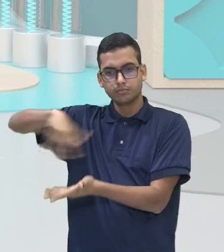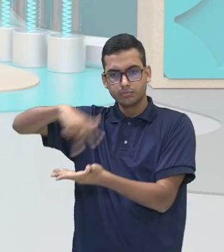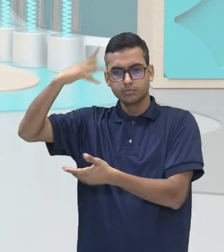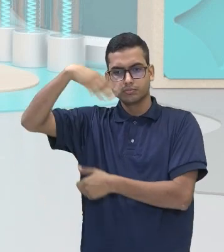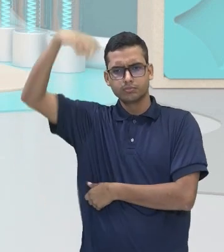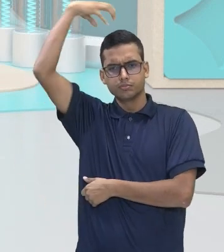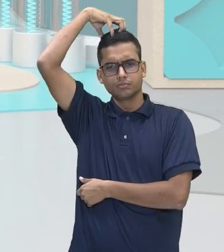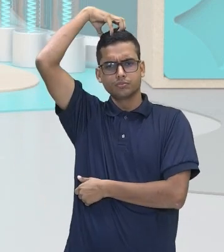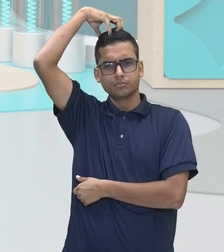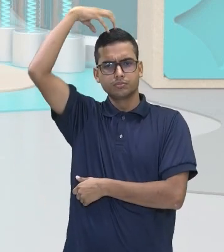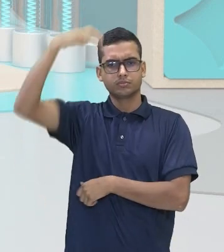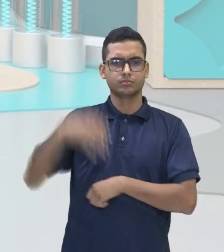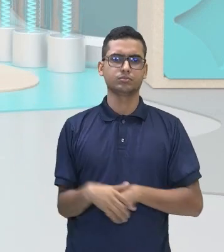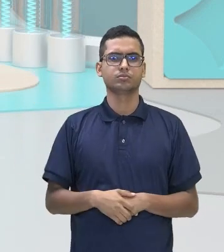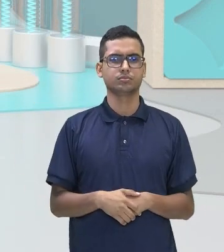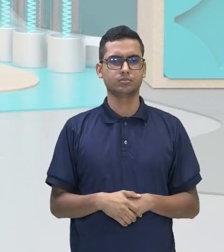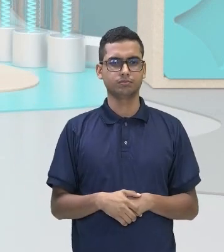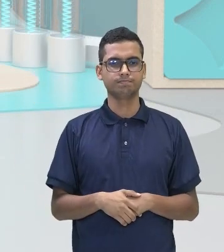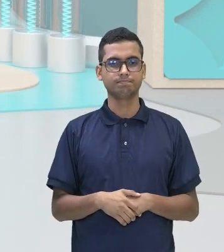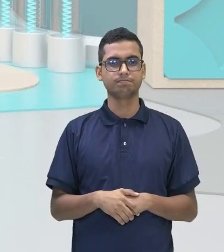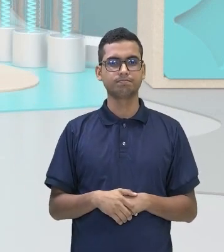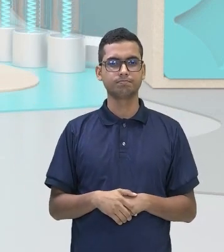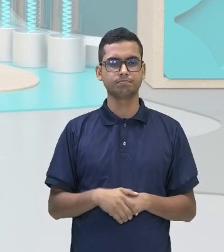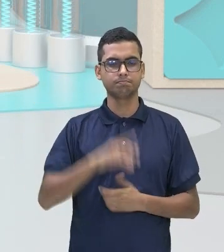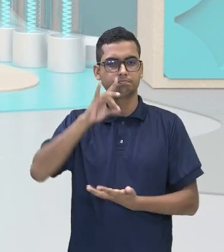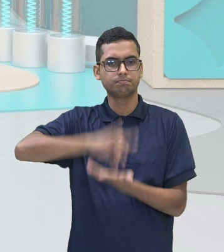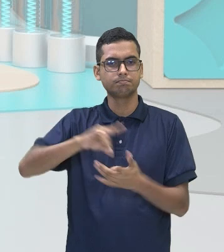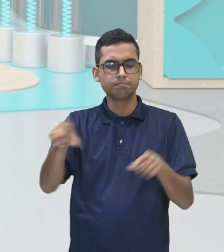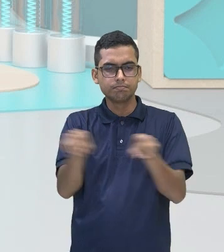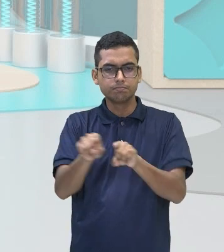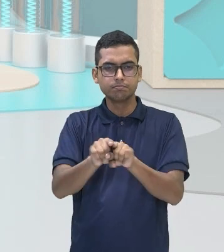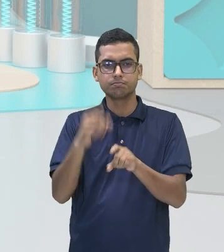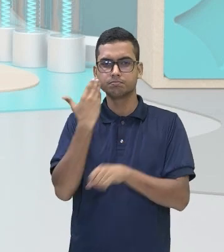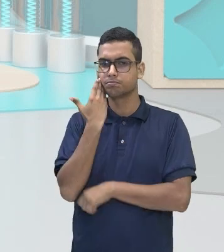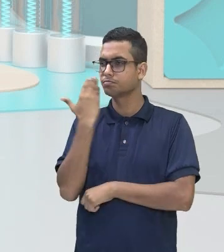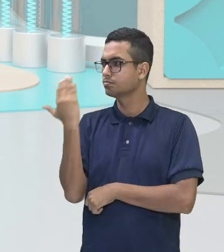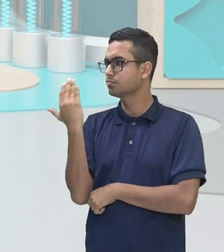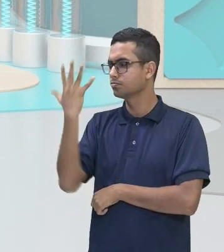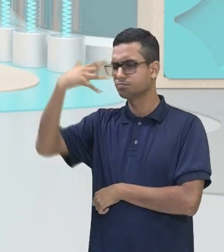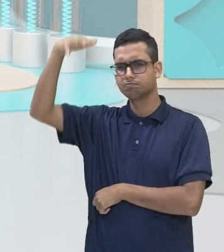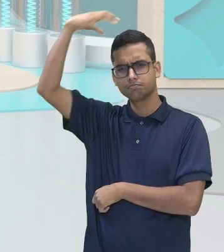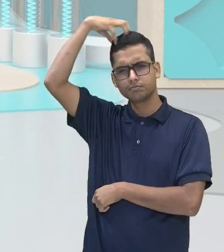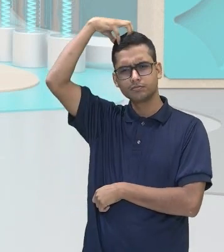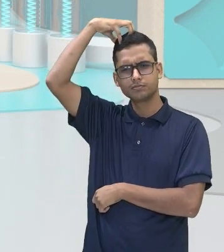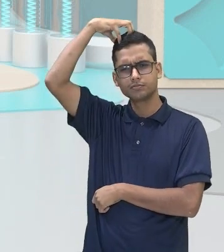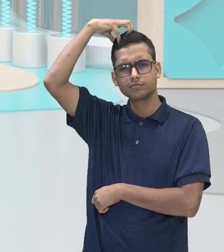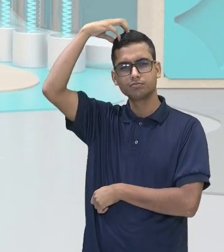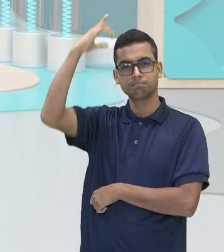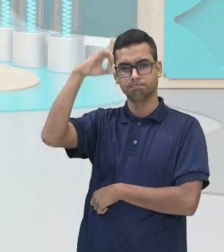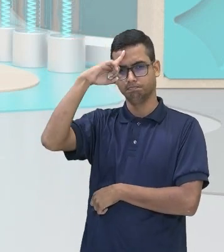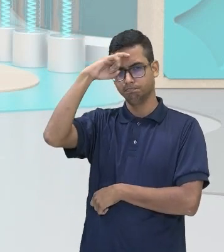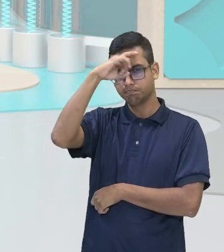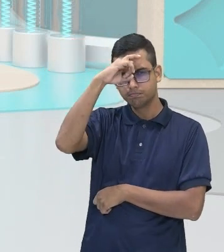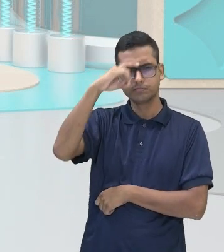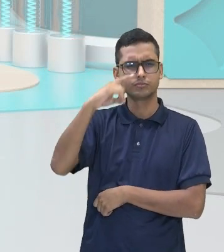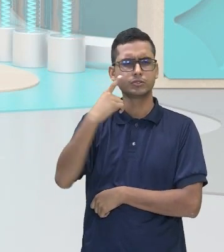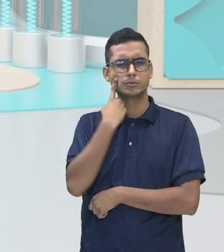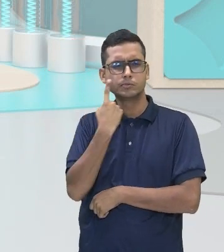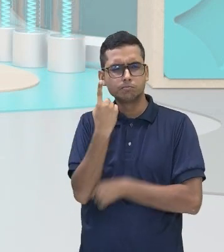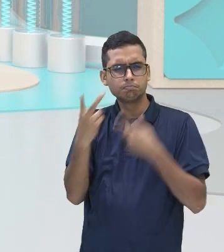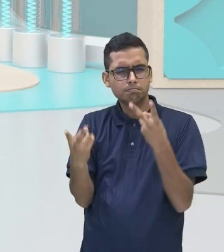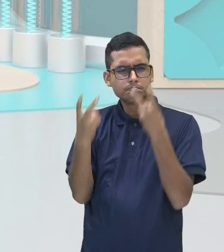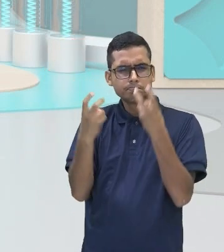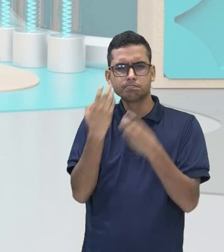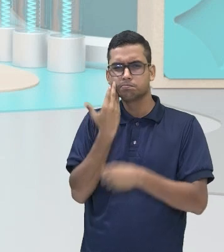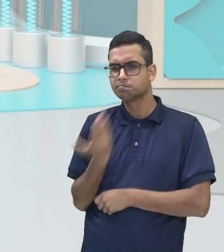se tornou mais complexa, né, as danças de corte, perdão, se tornaram mais complexas e isso porque elas